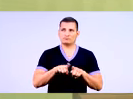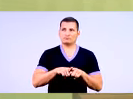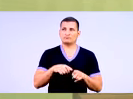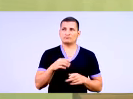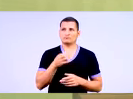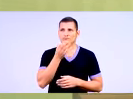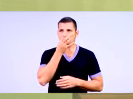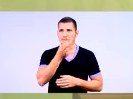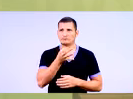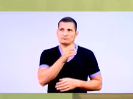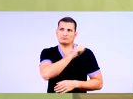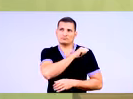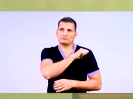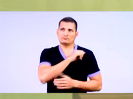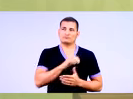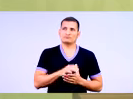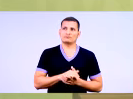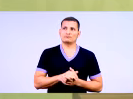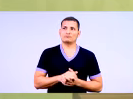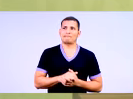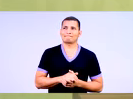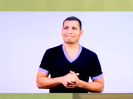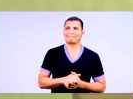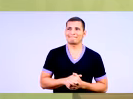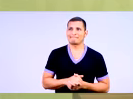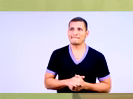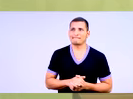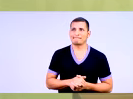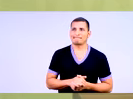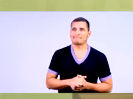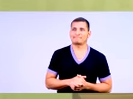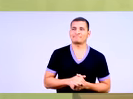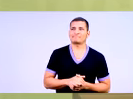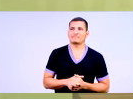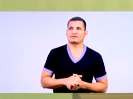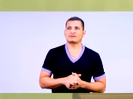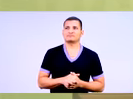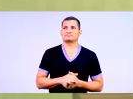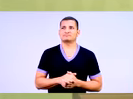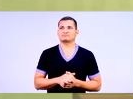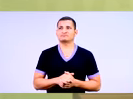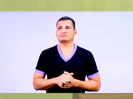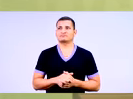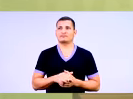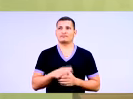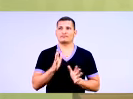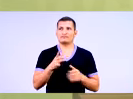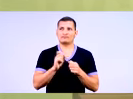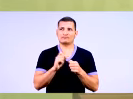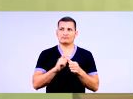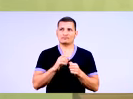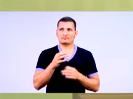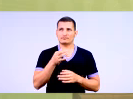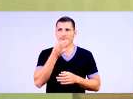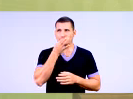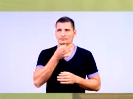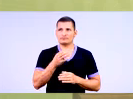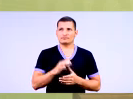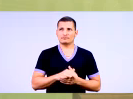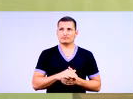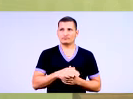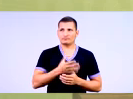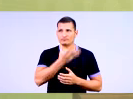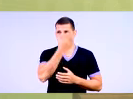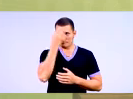respondi. Eles disseram, isso para provar, Elisângela, que eles estão atentos, que eles já fizeram um comentário dizendo que esquecemos